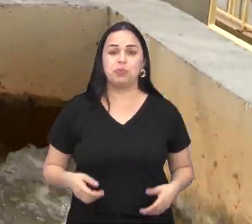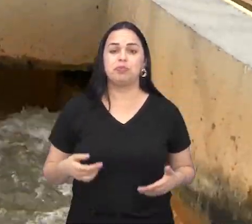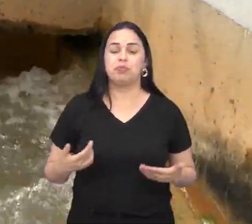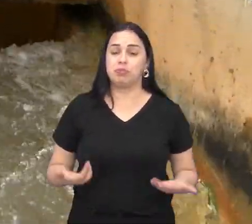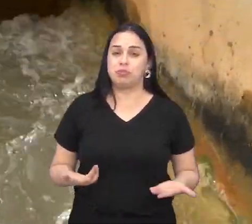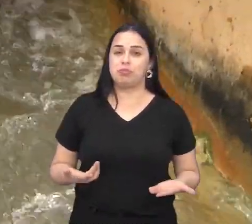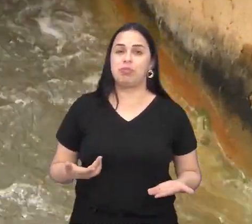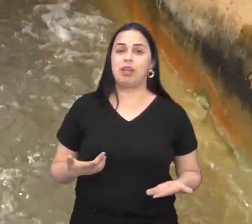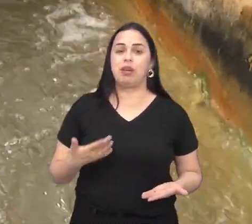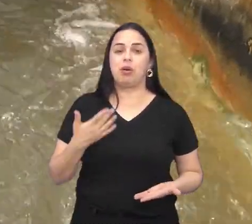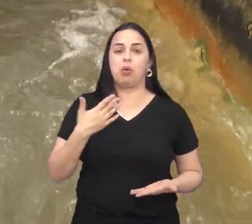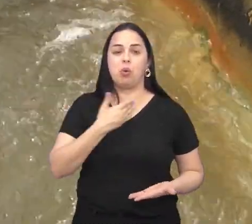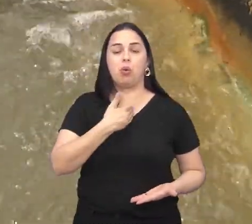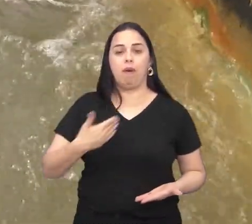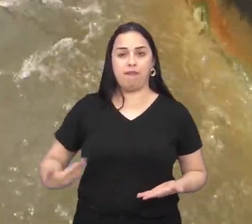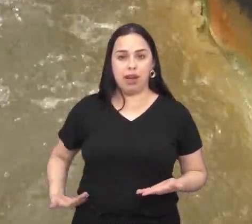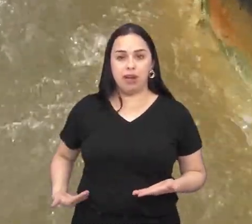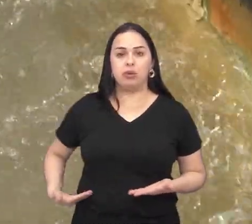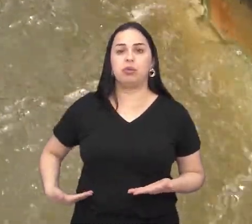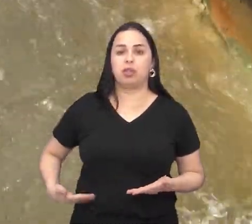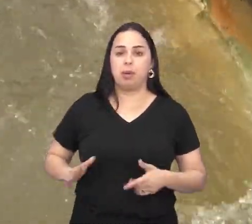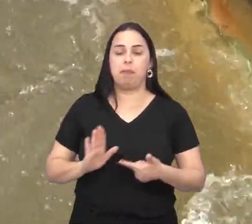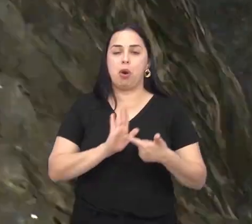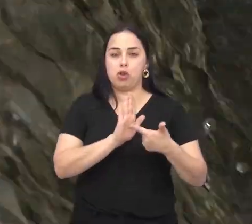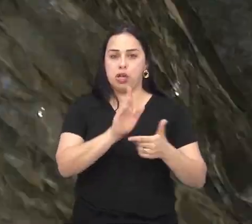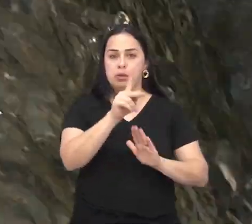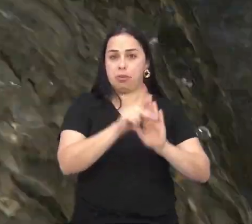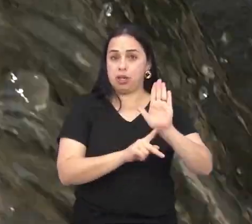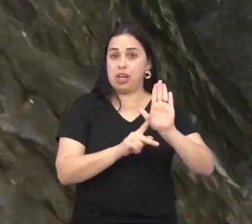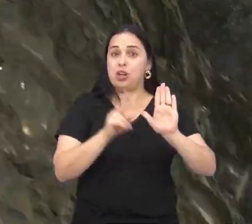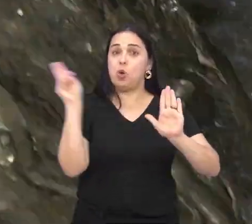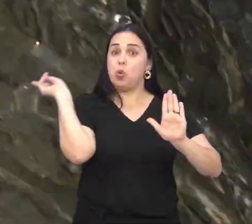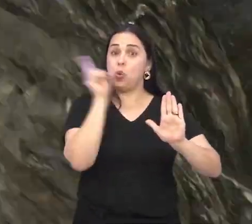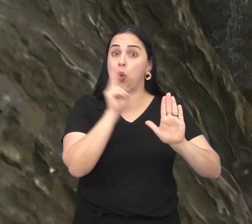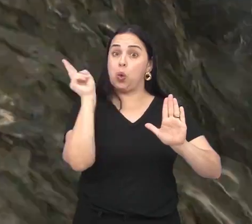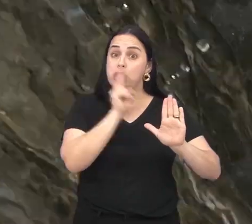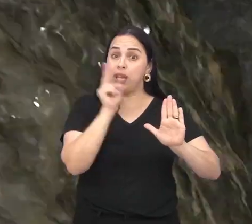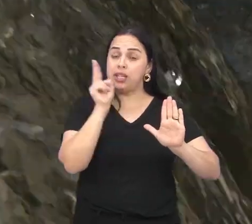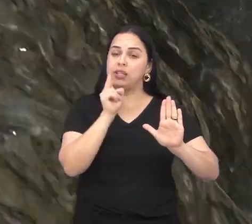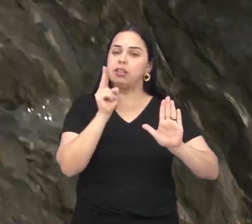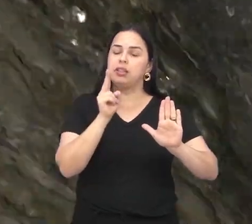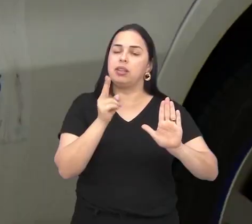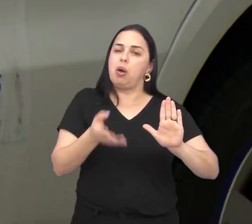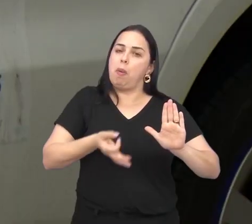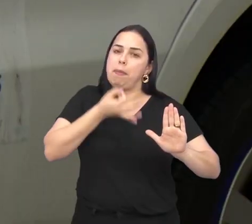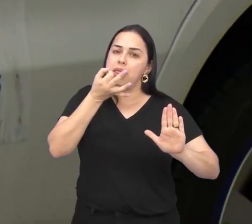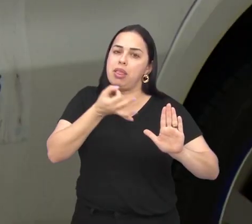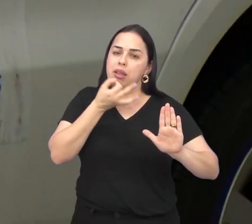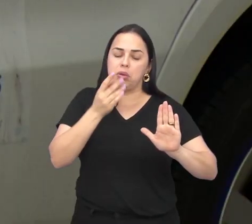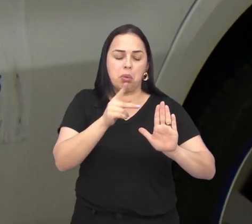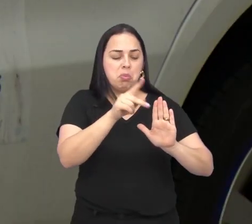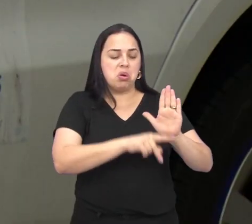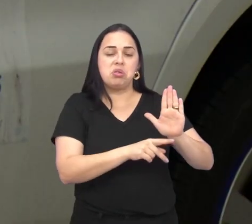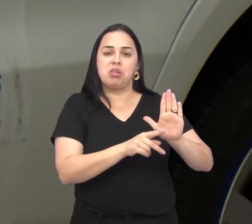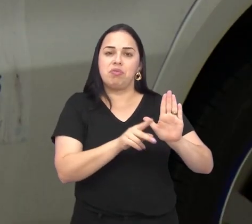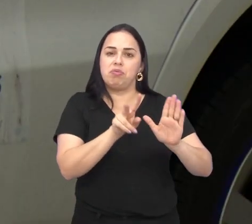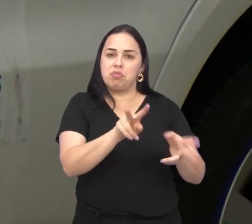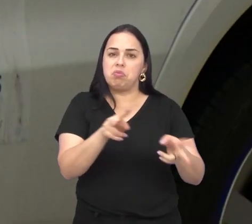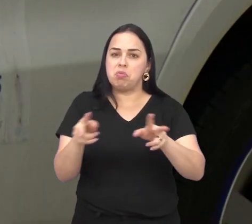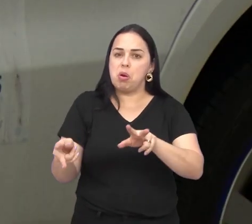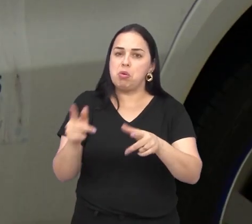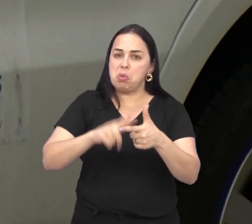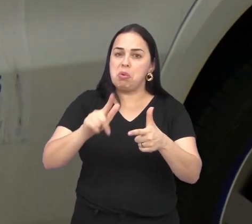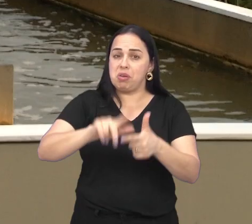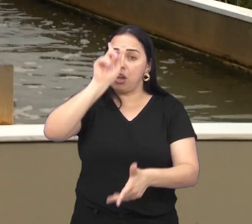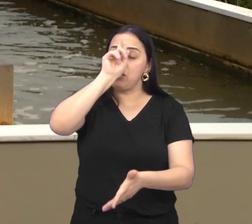dos debates, o governo que apresentou o projeto em caráter de urgência acredita que o projeto é a melhor solução